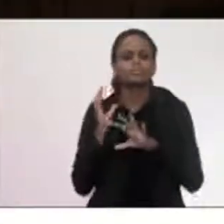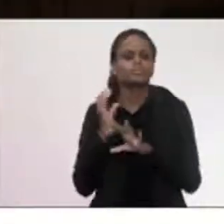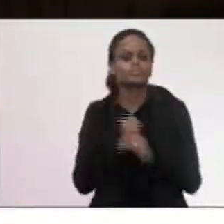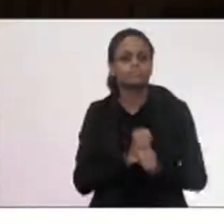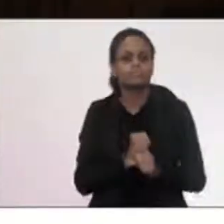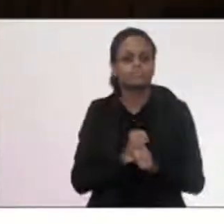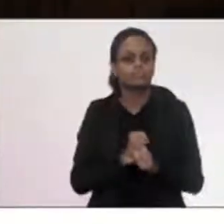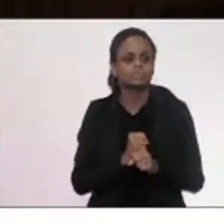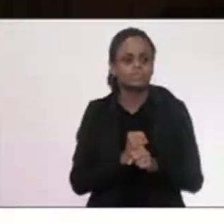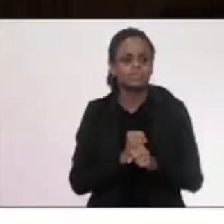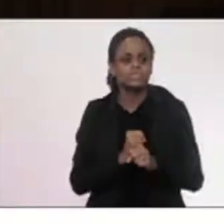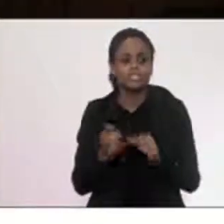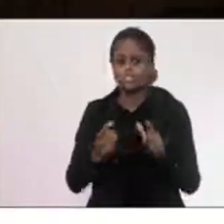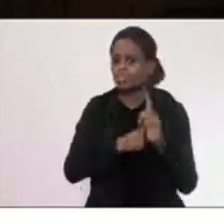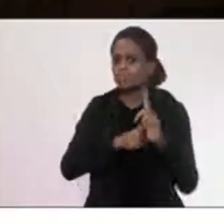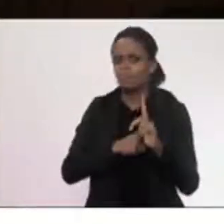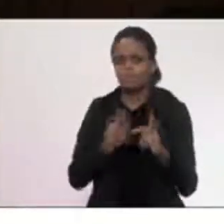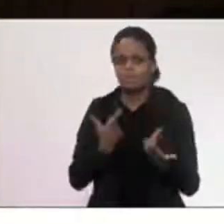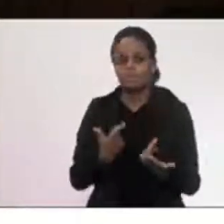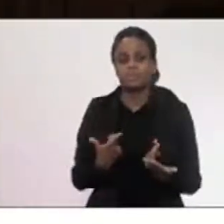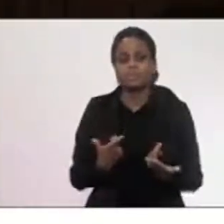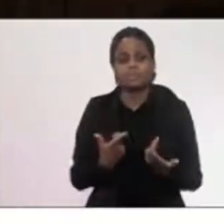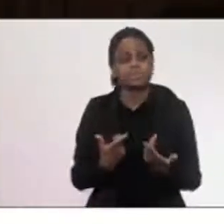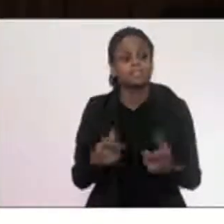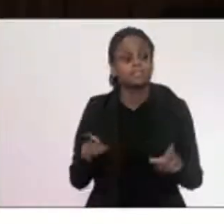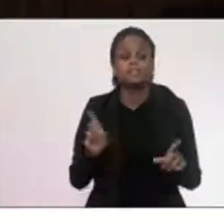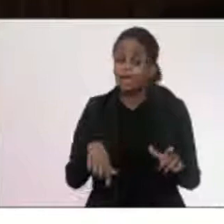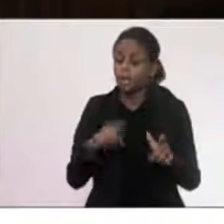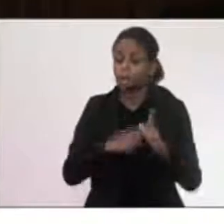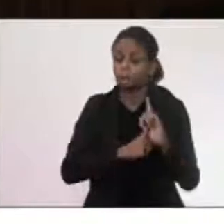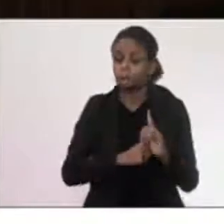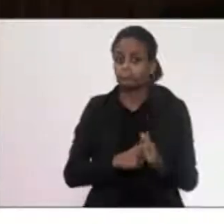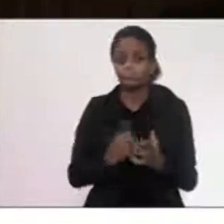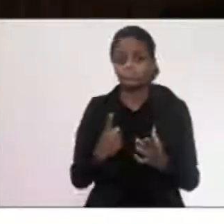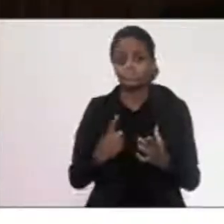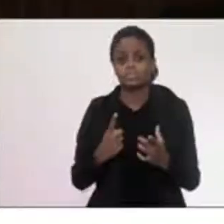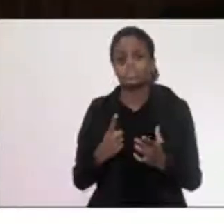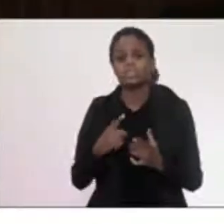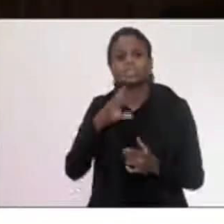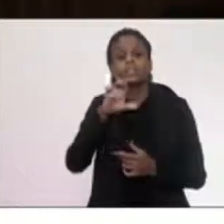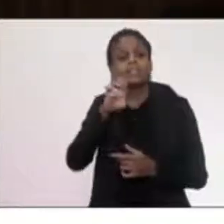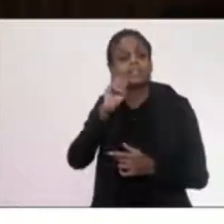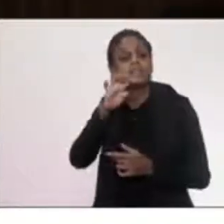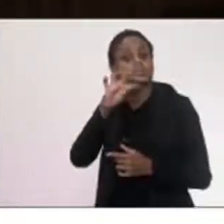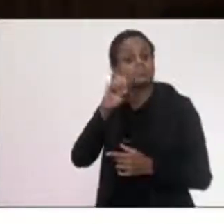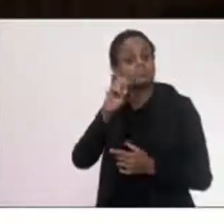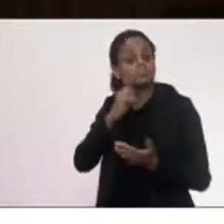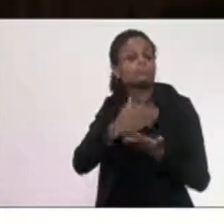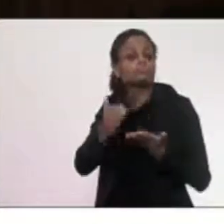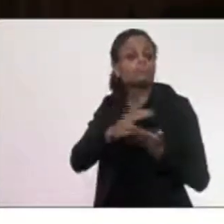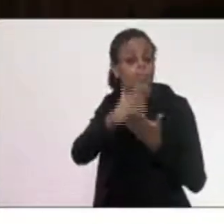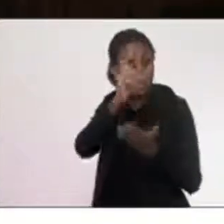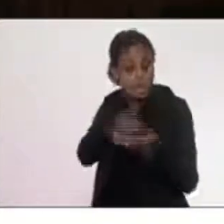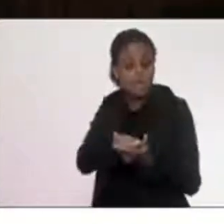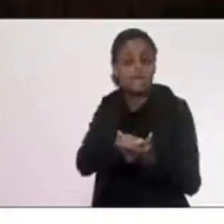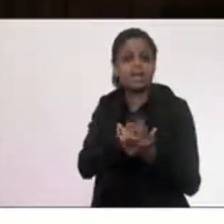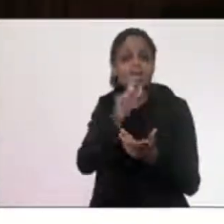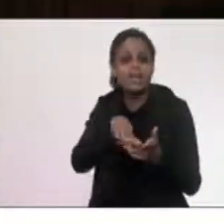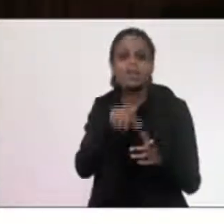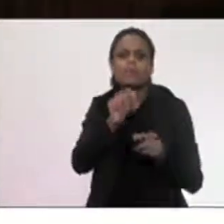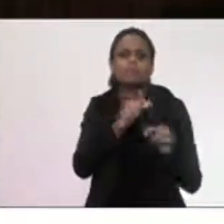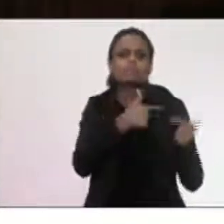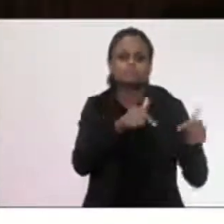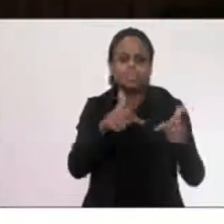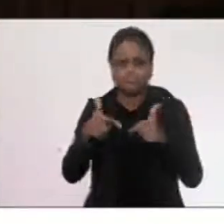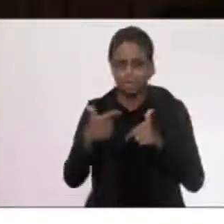de restos a pagar, que também é uma dívida. Restos a pagar nada mais são do que os serviços que